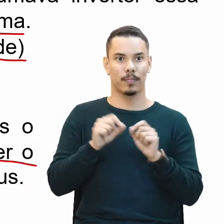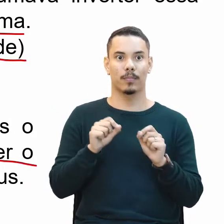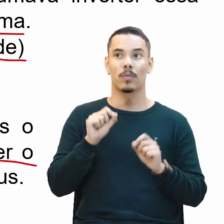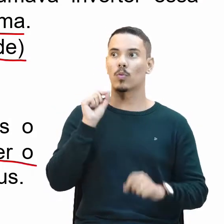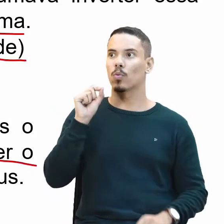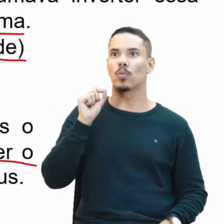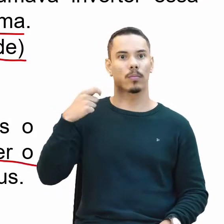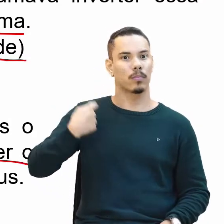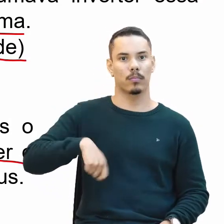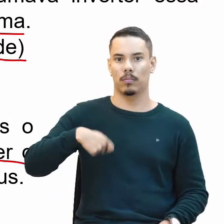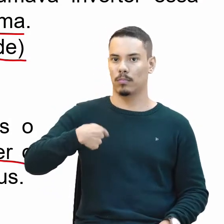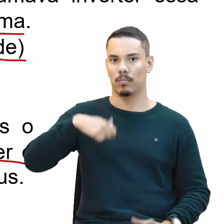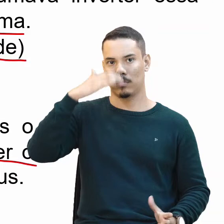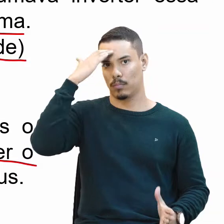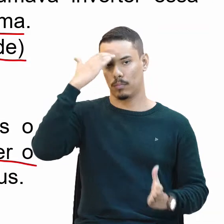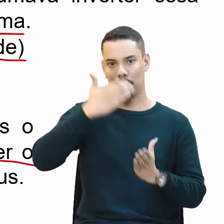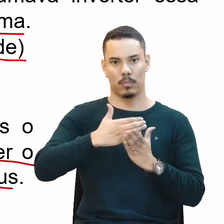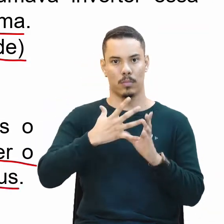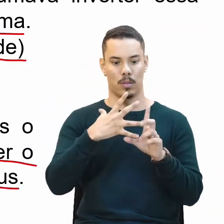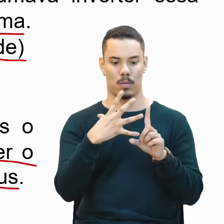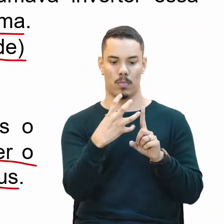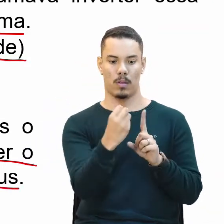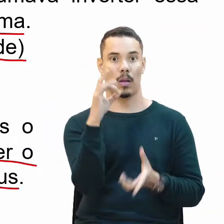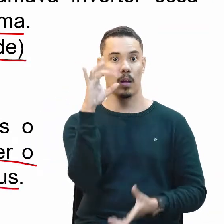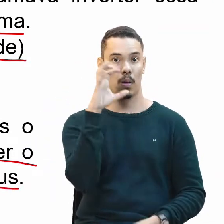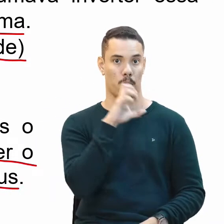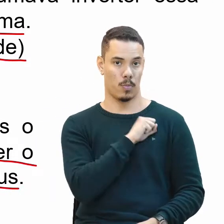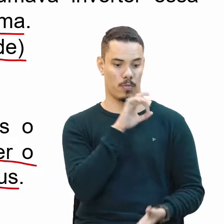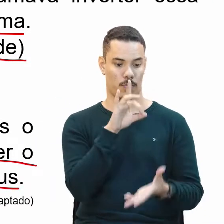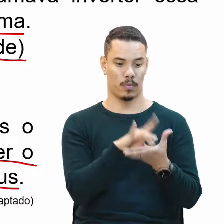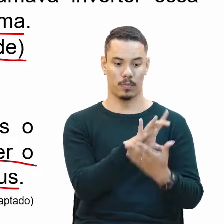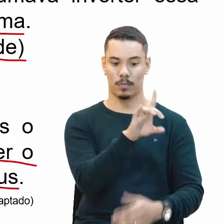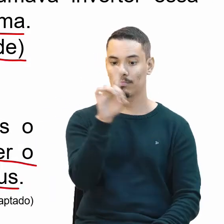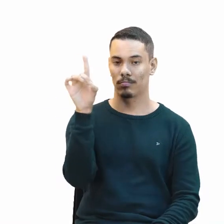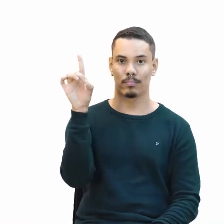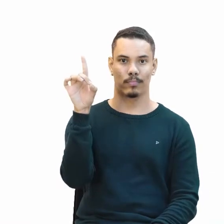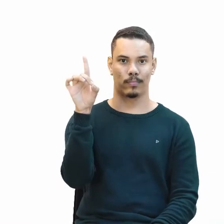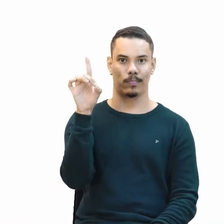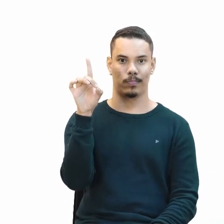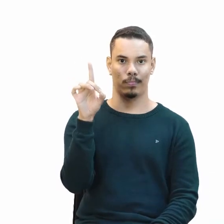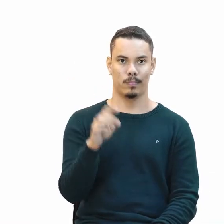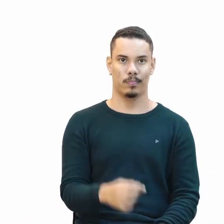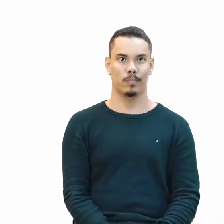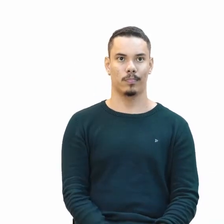deve, inspirado no amor verdadeiro de Deus.